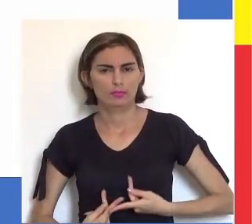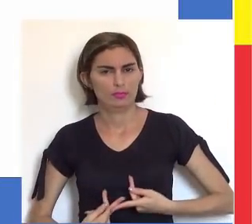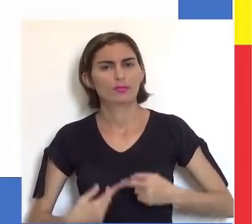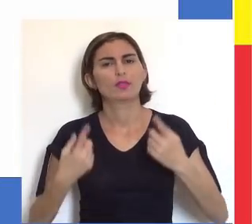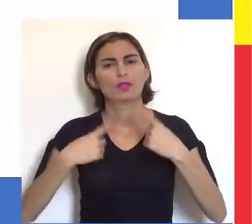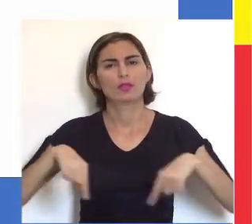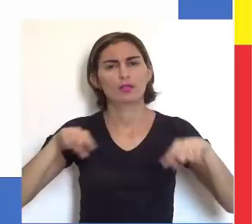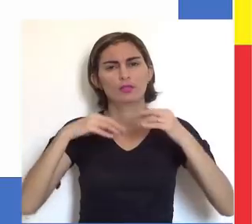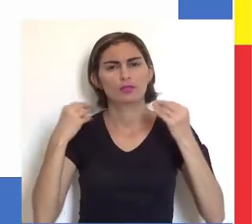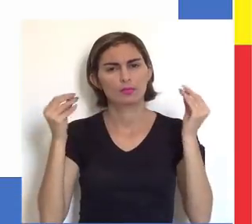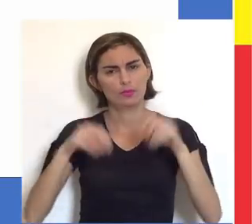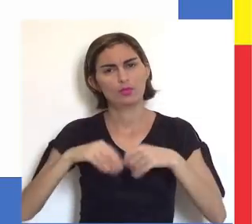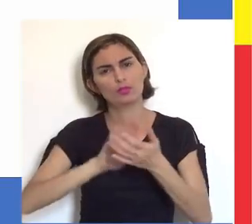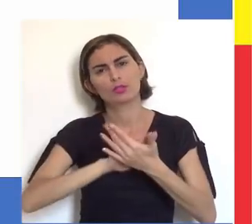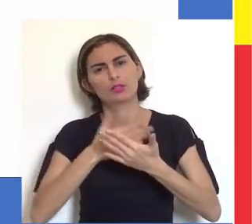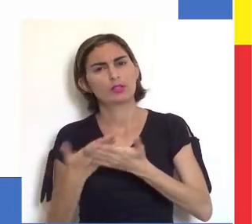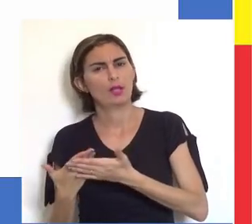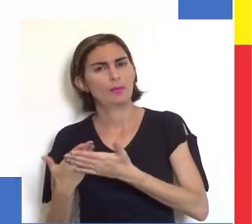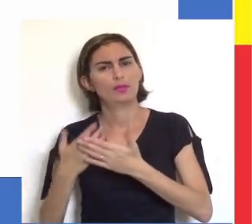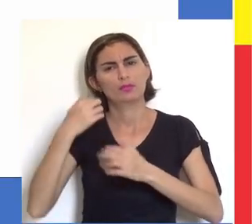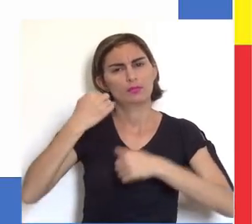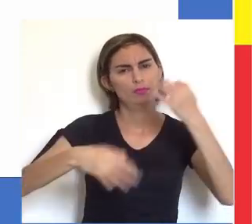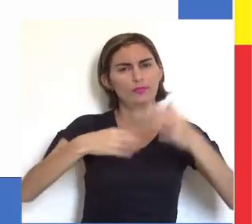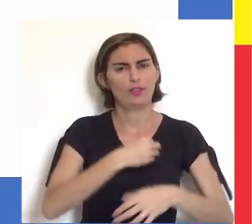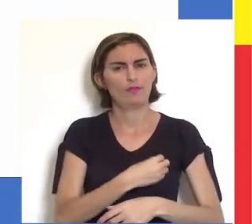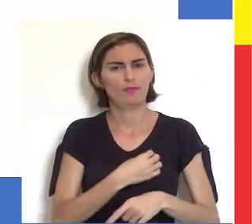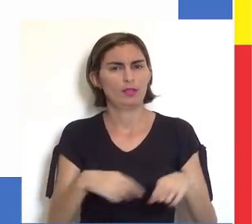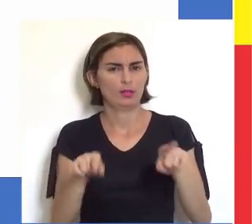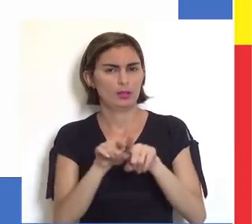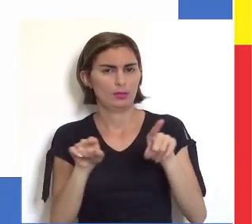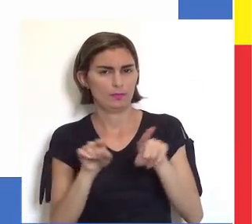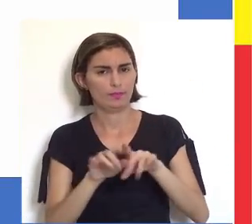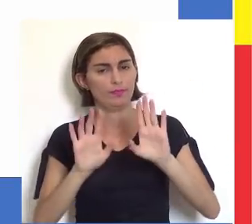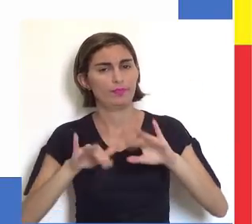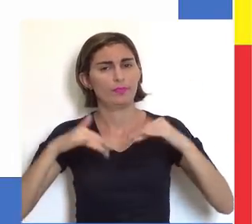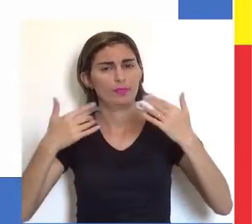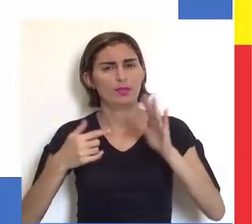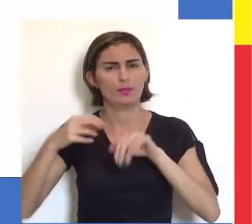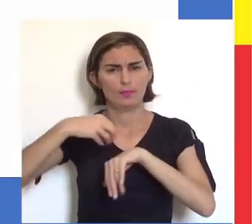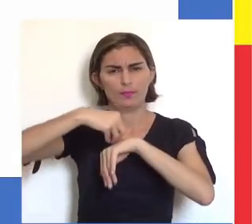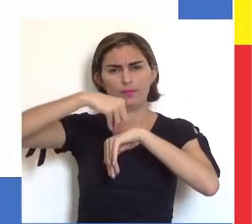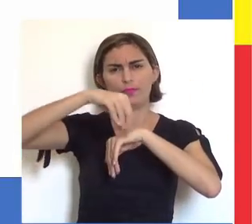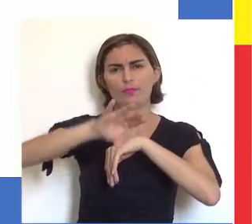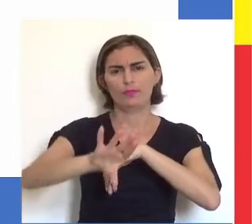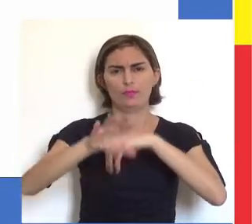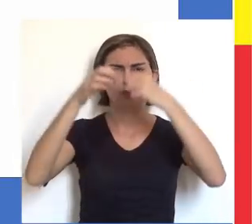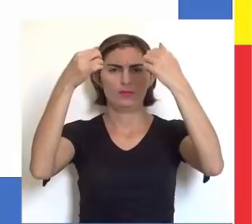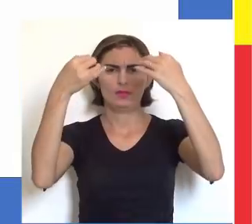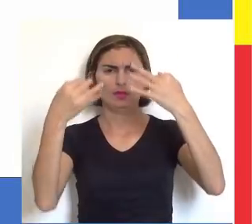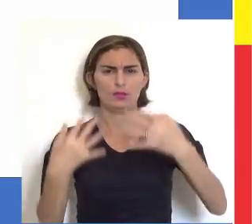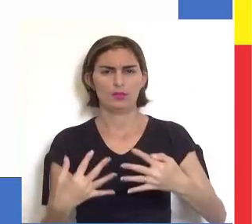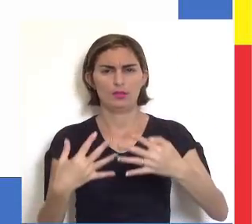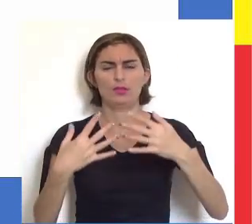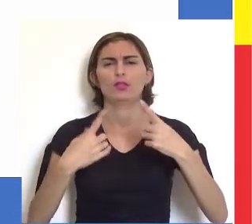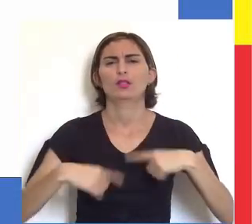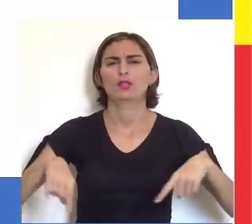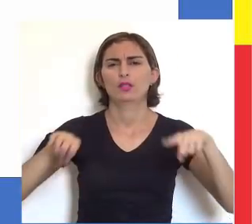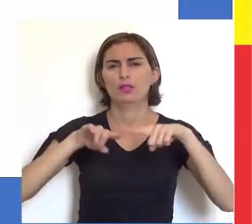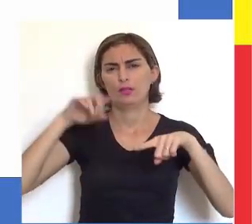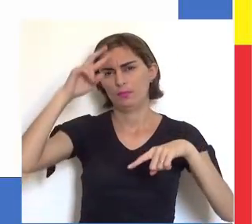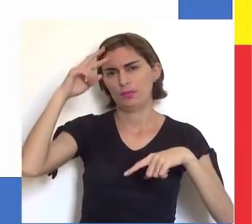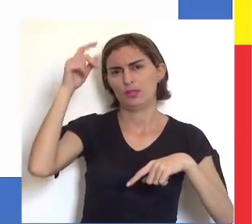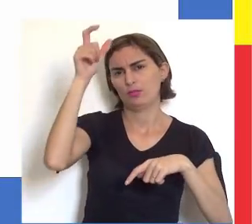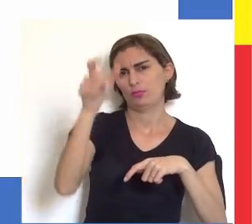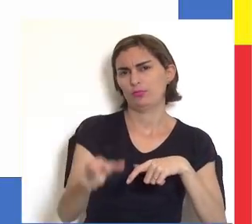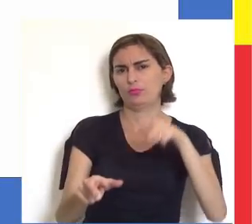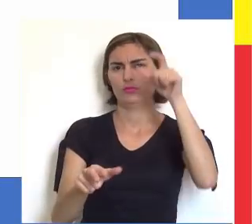que a gente possa interpretar aquilo dali para a nossa vida também. Então vai aparecer para vocês a definição oficial. Personagem